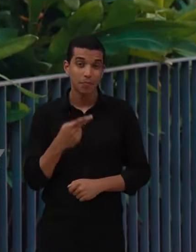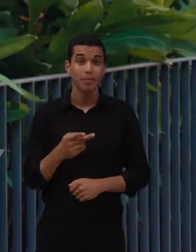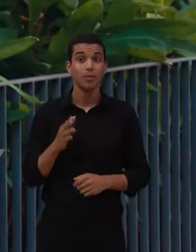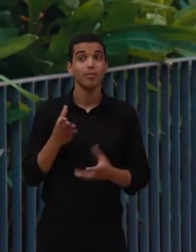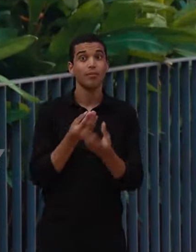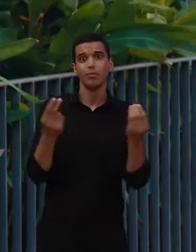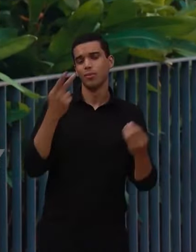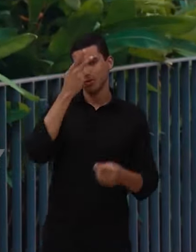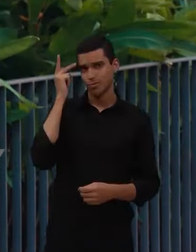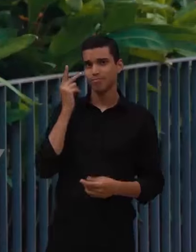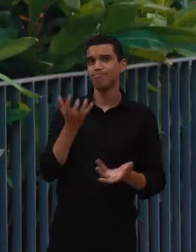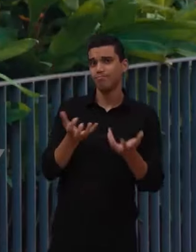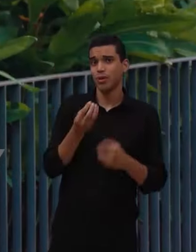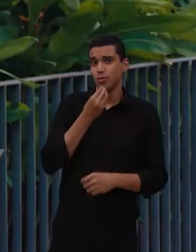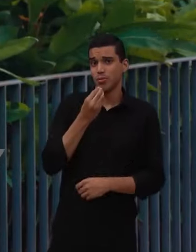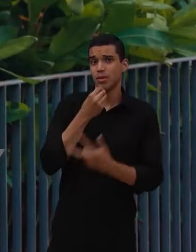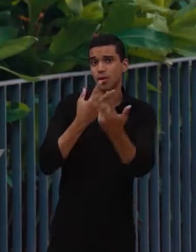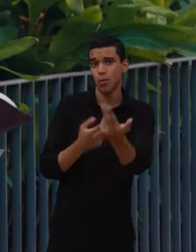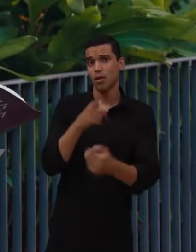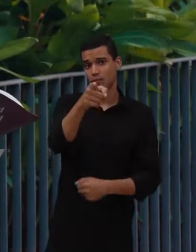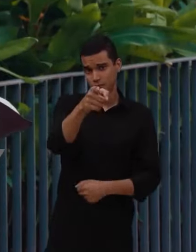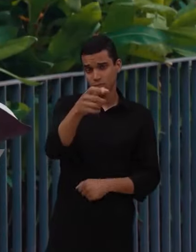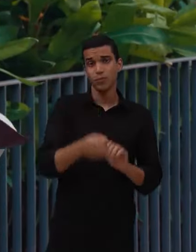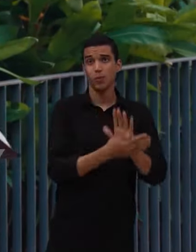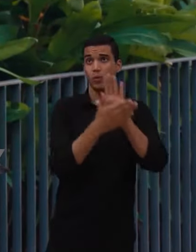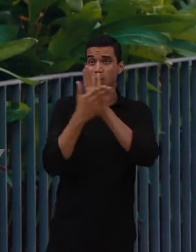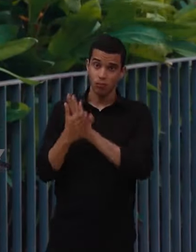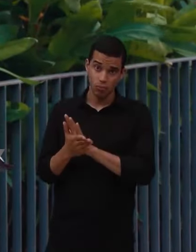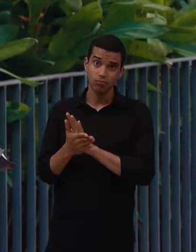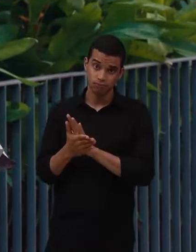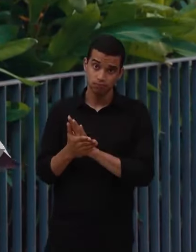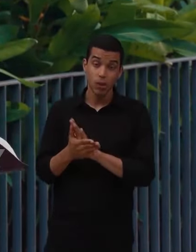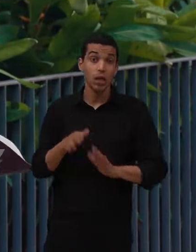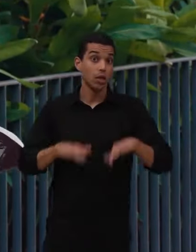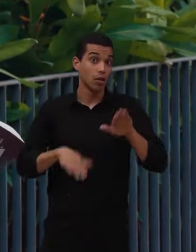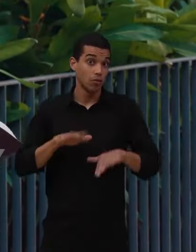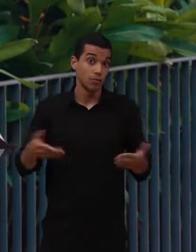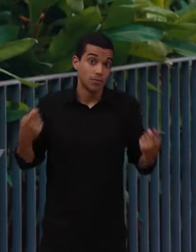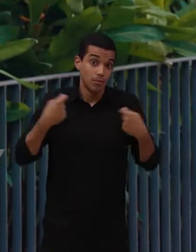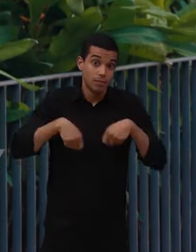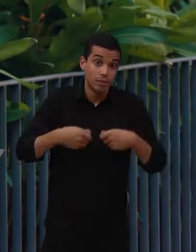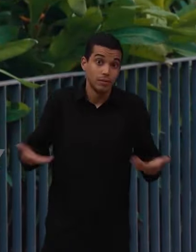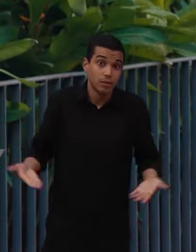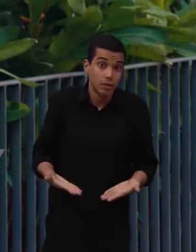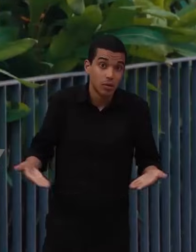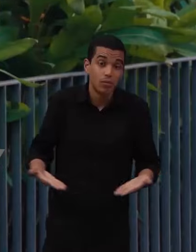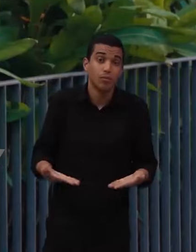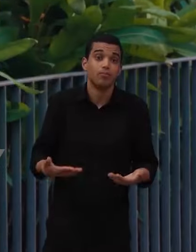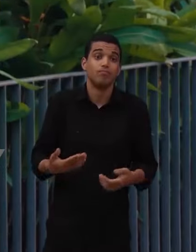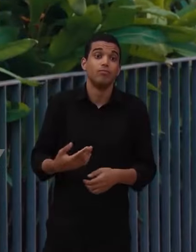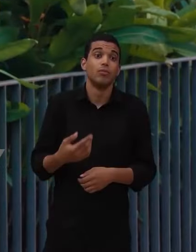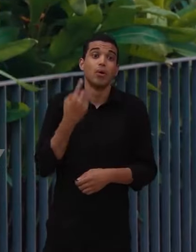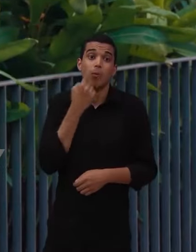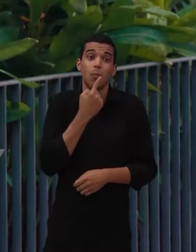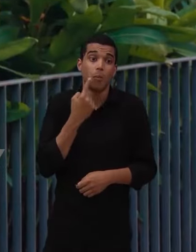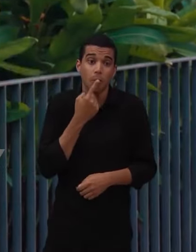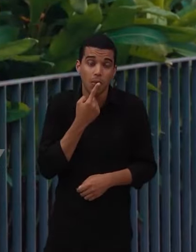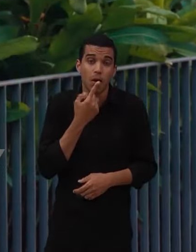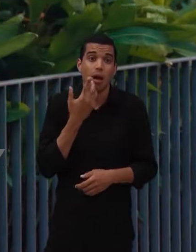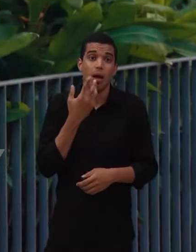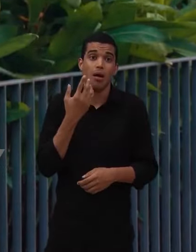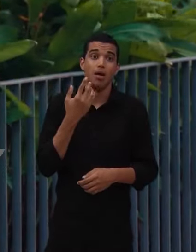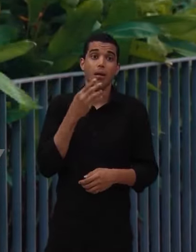oportunidade para louvar. Talvez precisasse ou precisa nesse instante de uma boca,